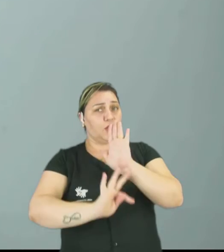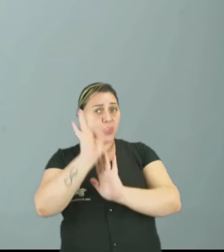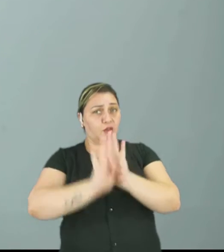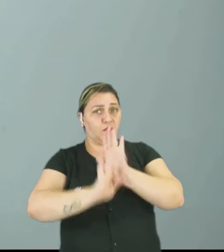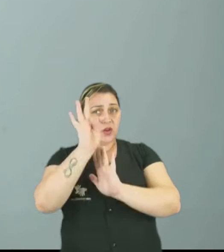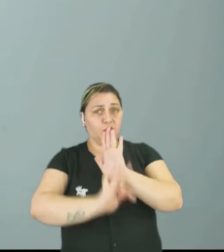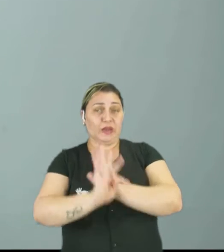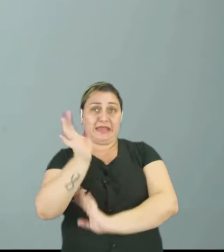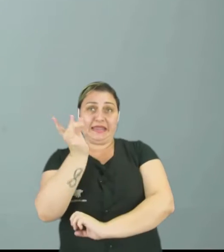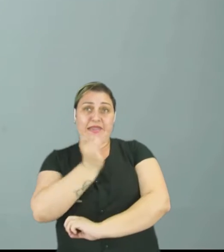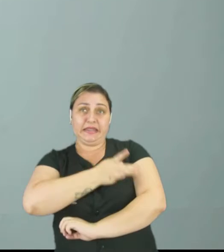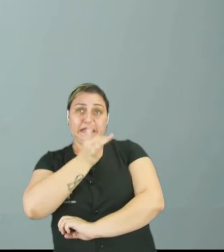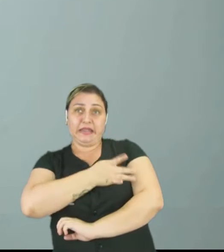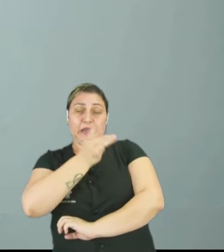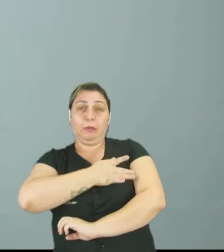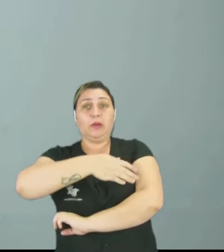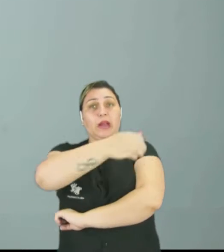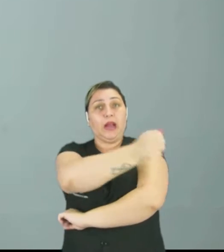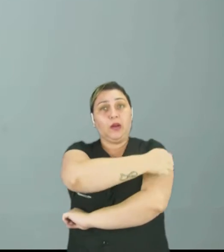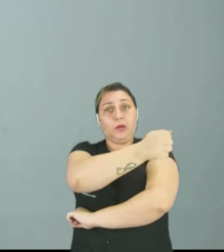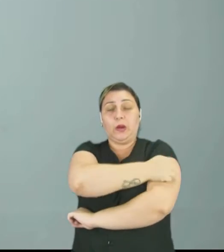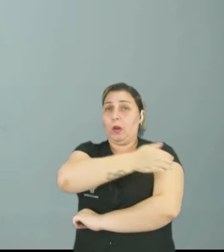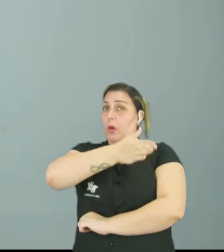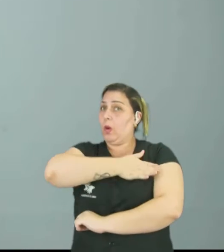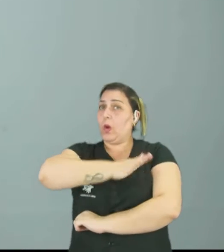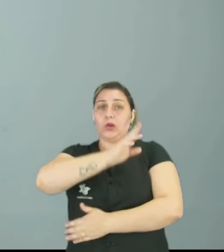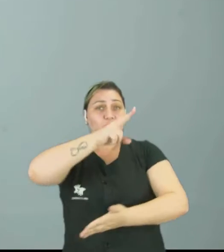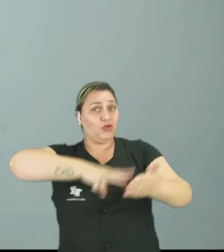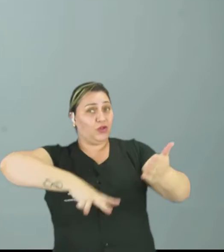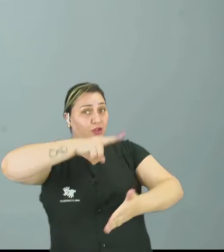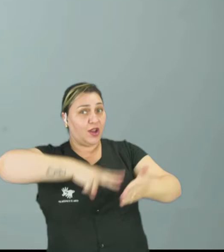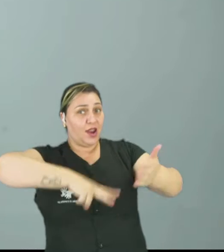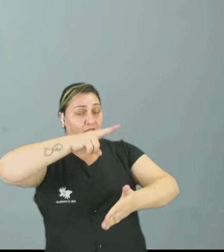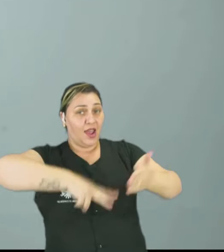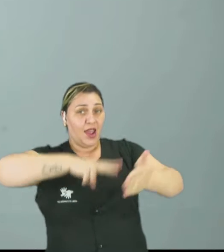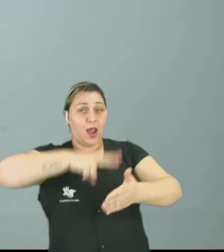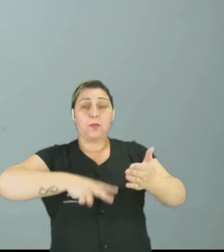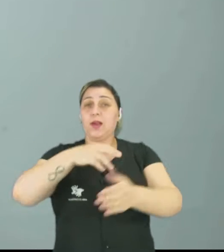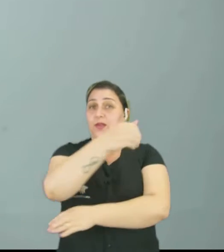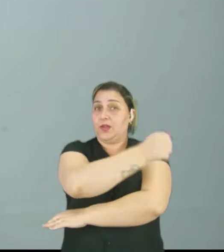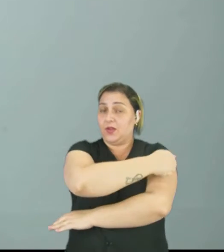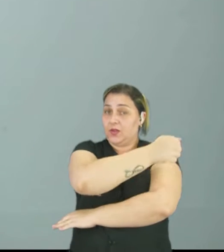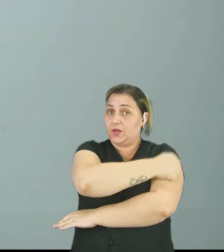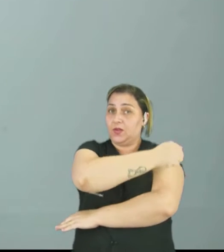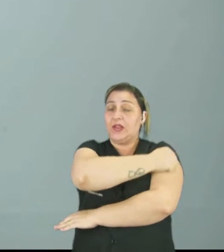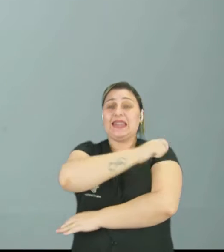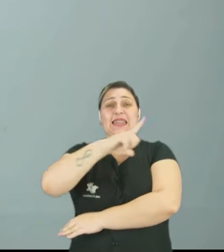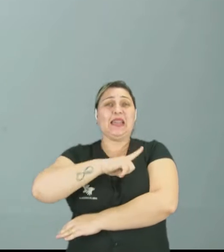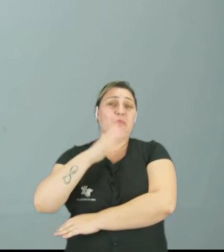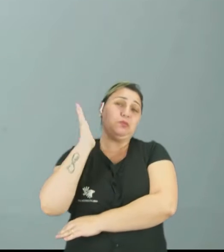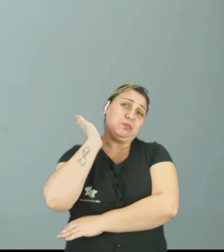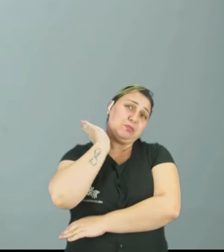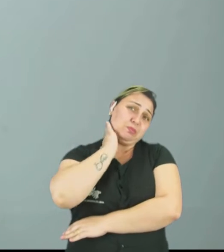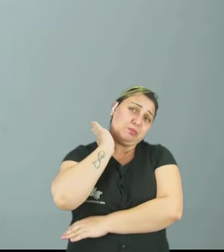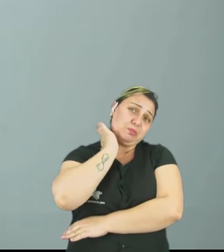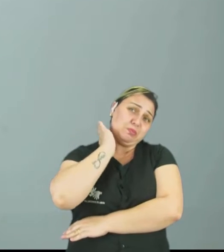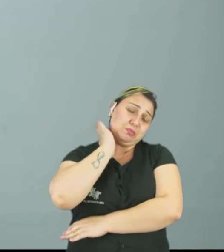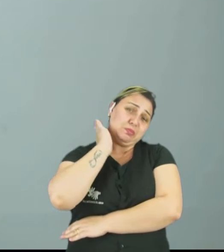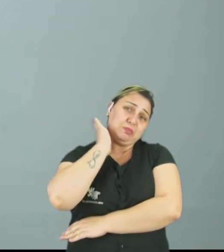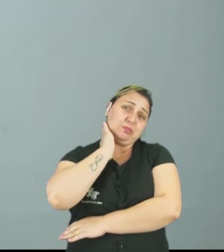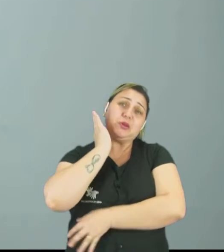muito temido pelos alunos que não gostam de ler, pelos alunos que têm preguiça de expor